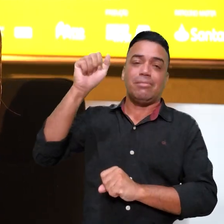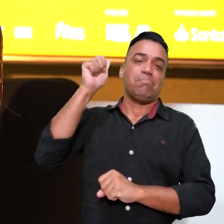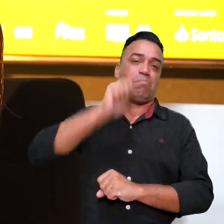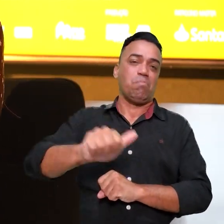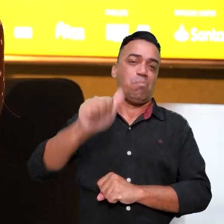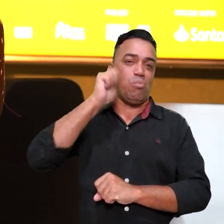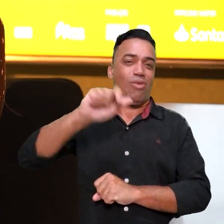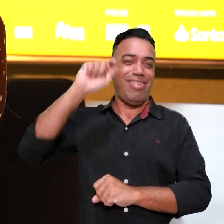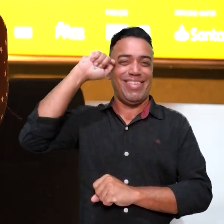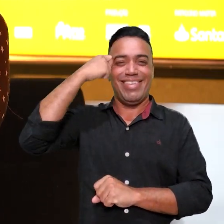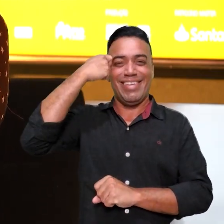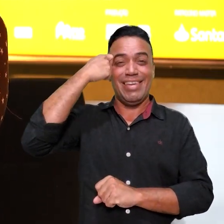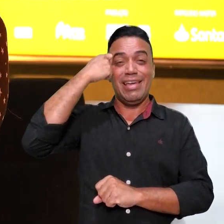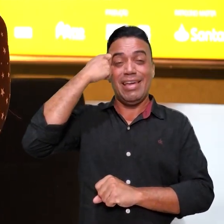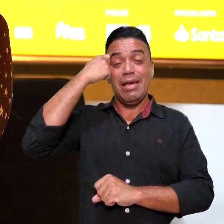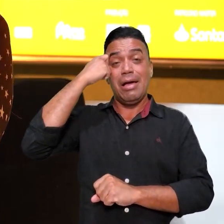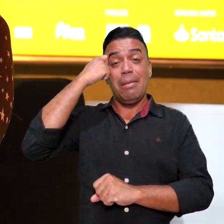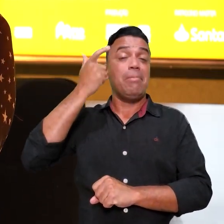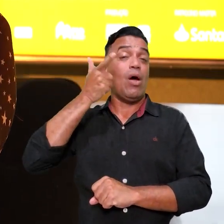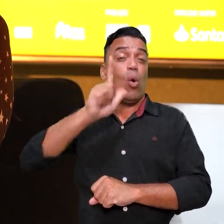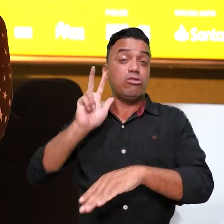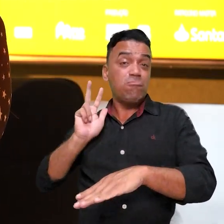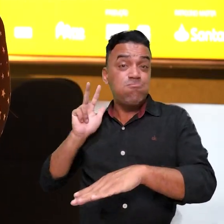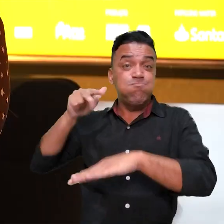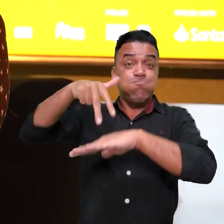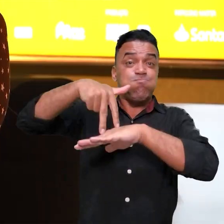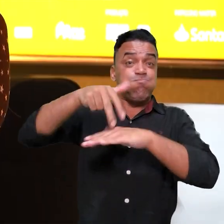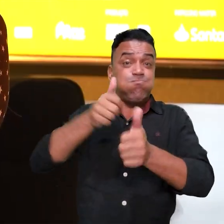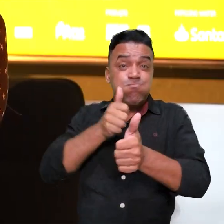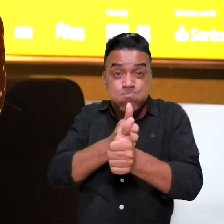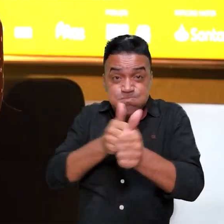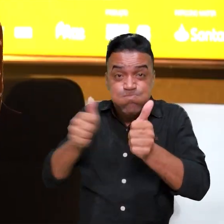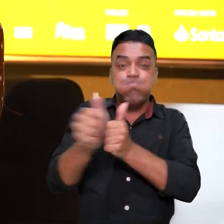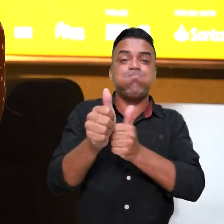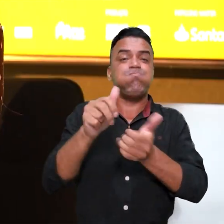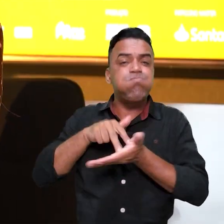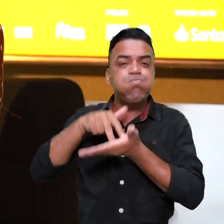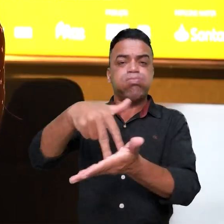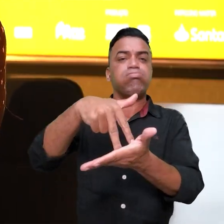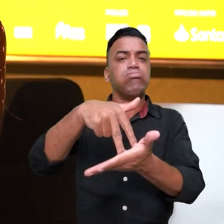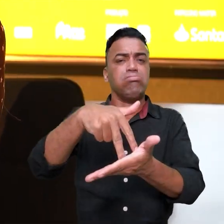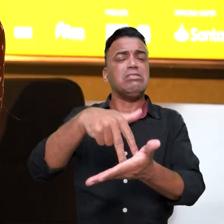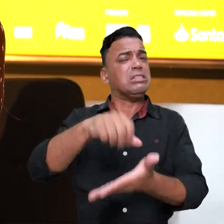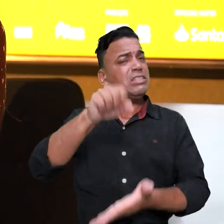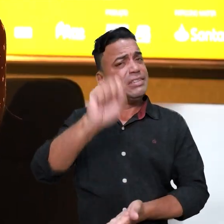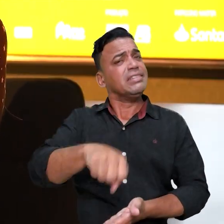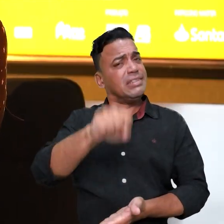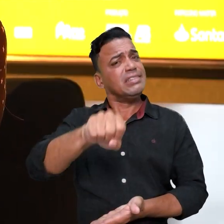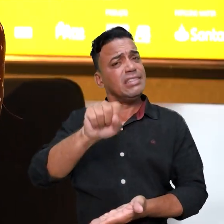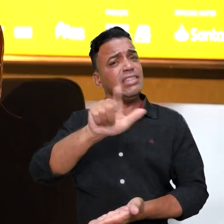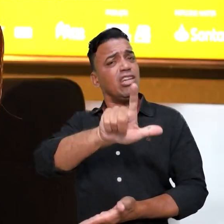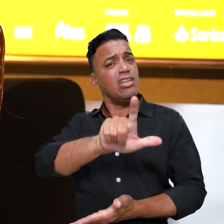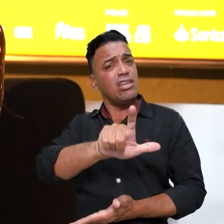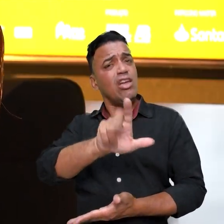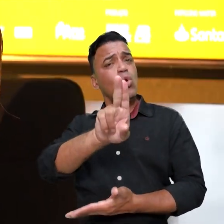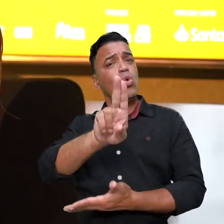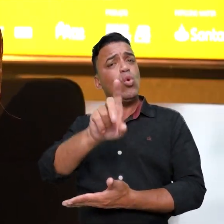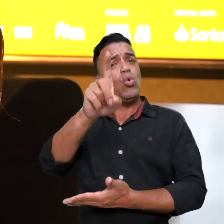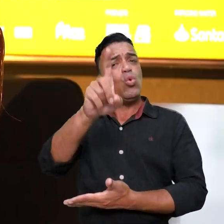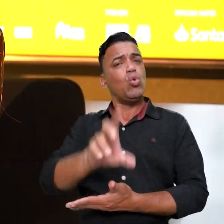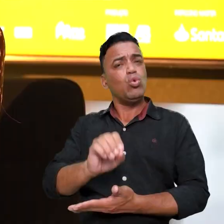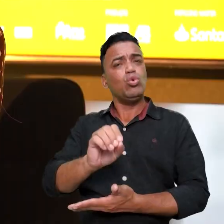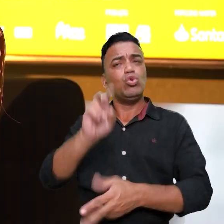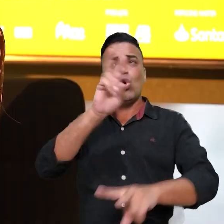ser, para sair da invisibilidade e poder, sim, se dar ao luxo de olhar